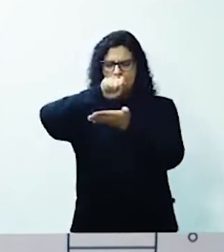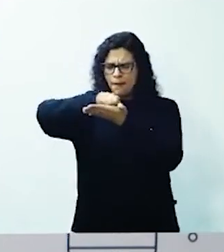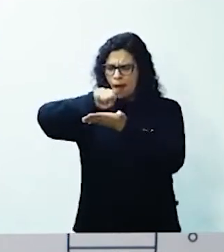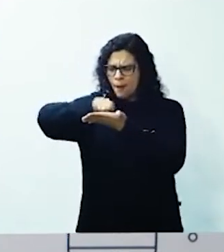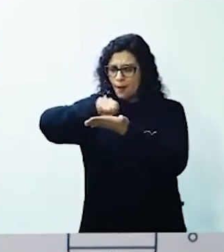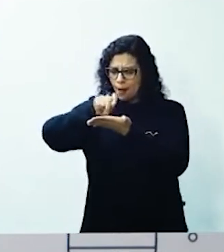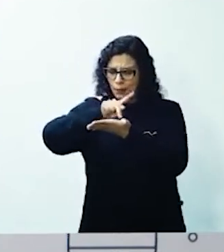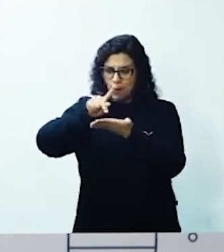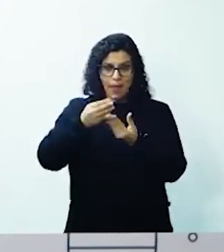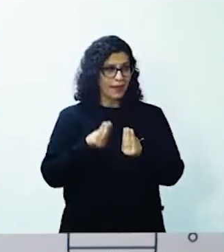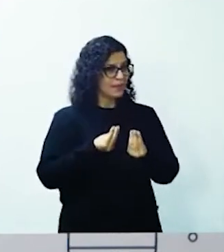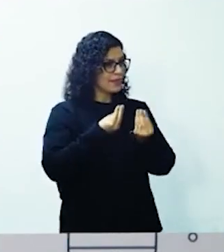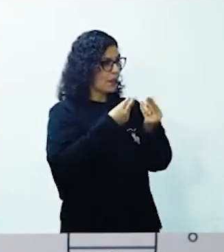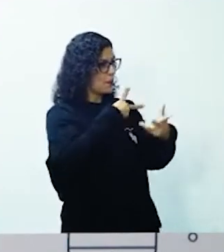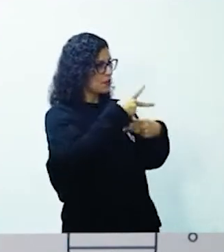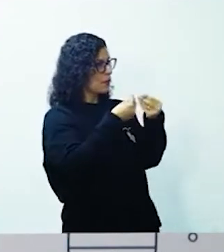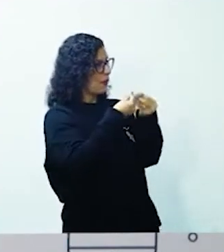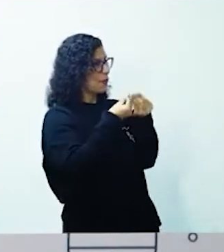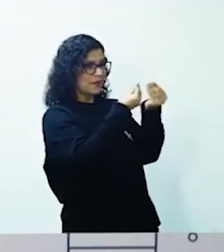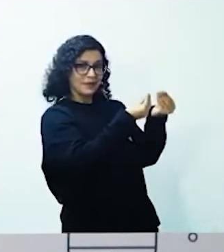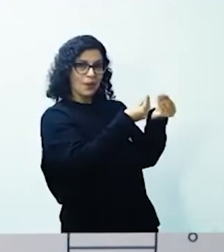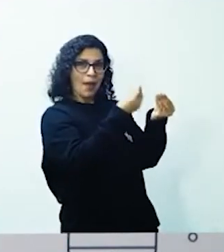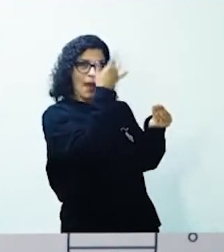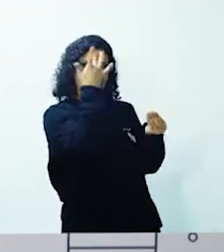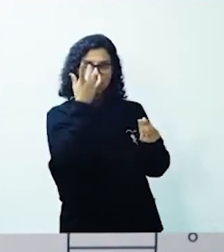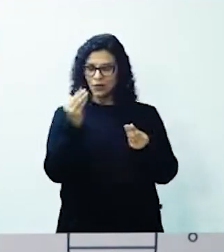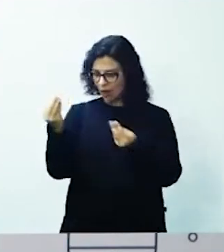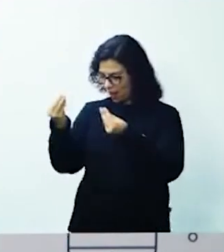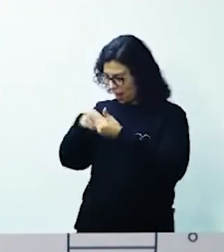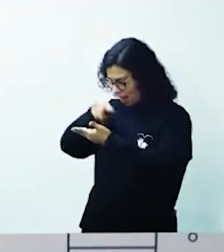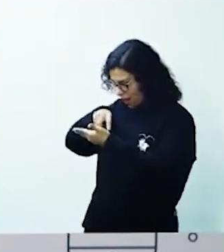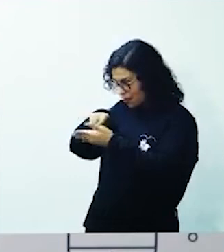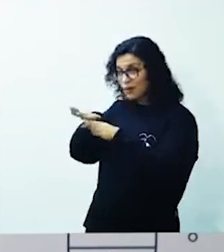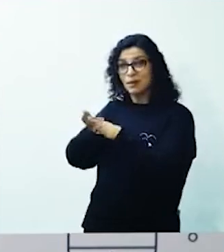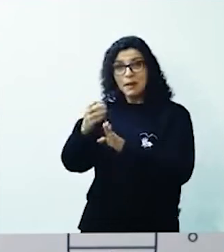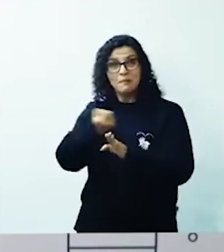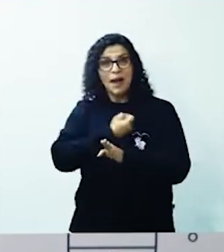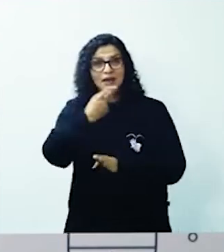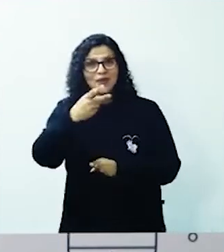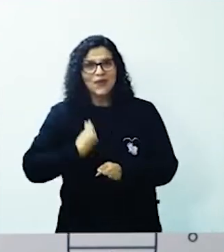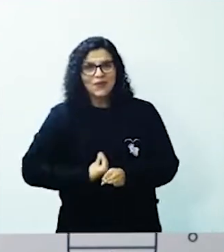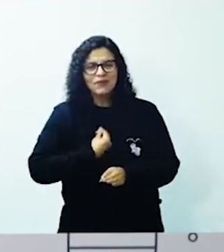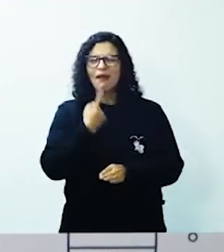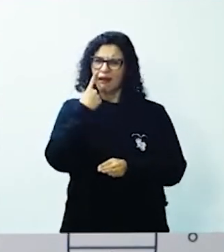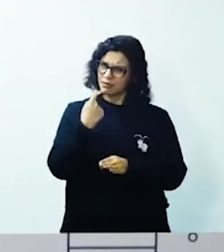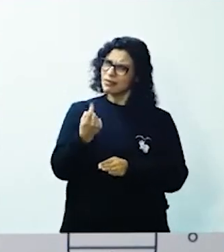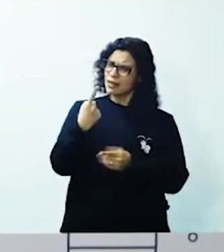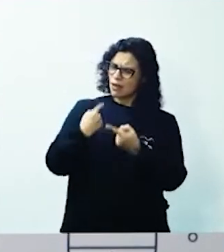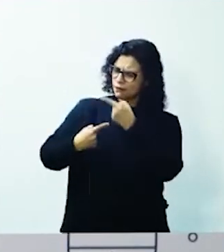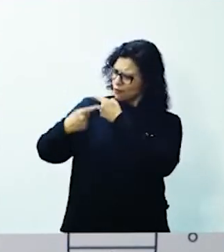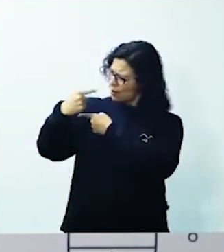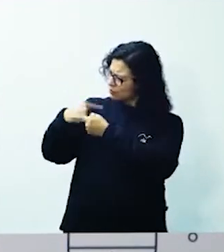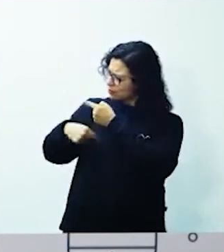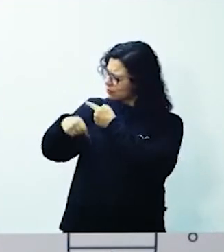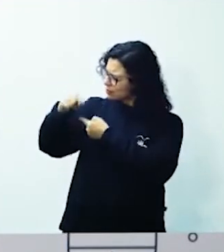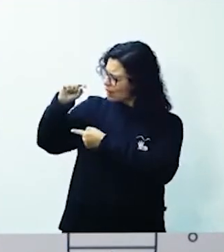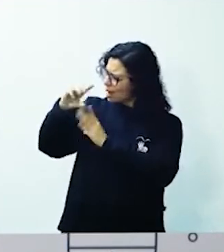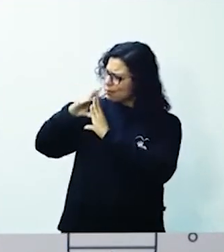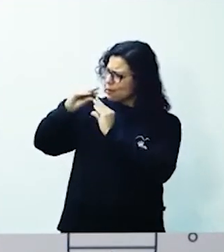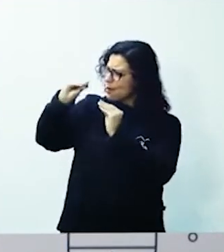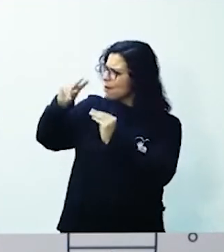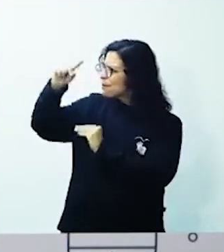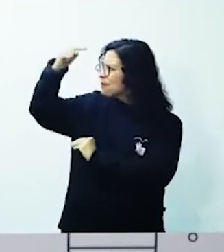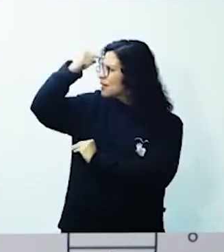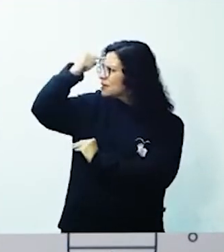o poema para alguém e isso marcou a sua vida? Então é bem interessante a gente voltar no